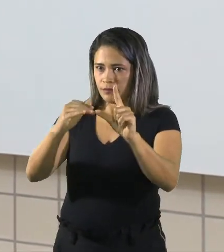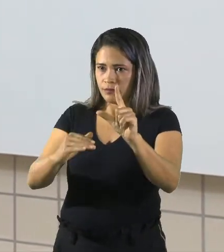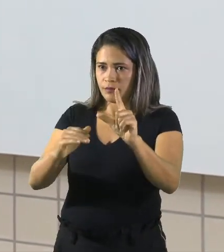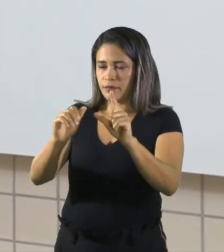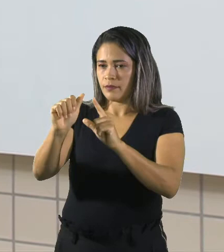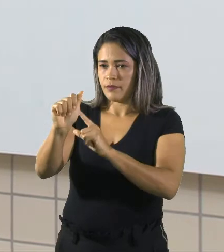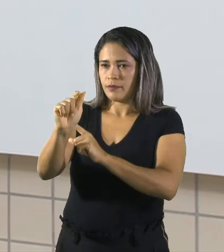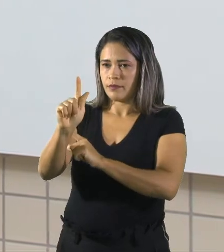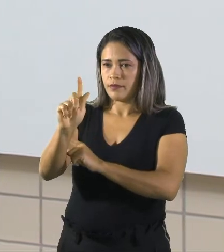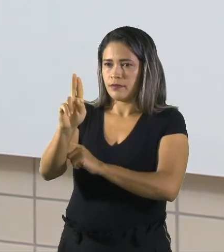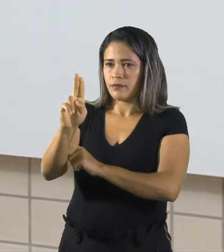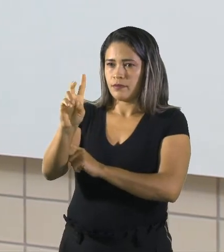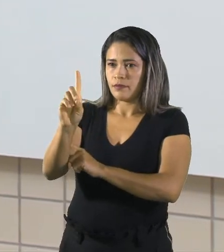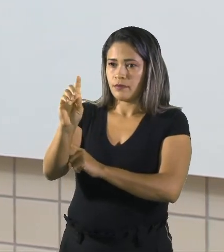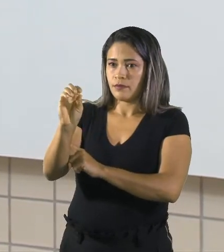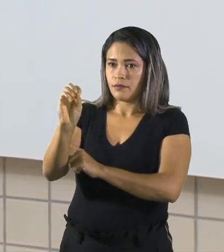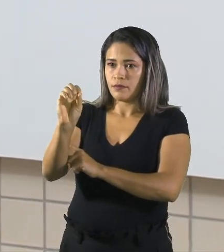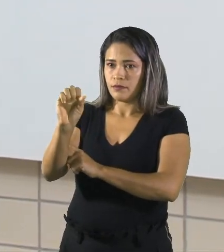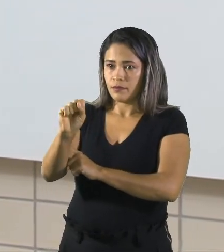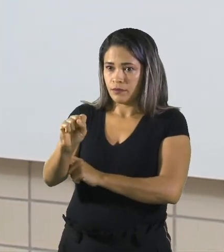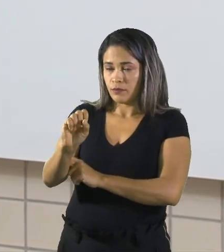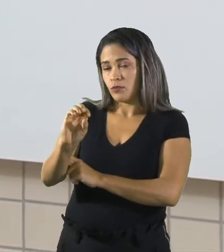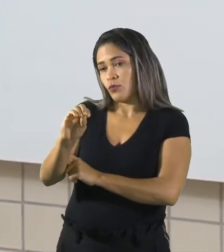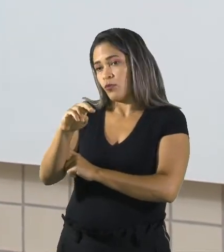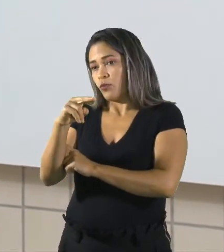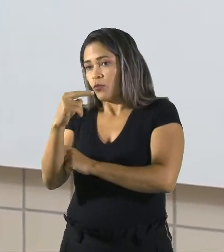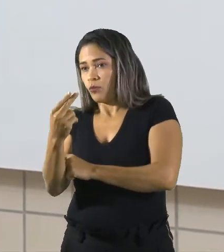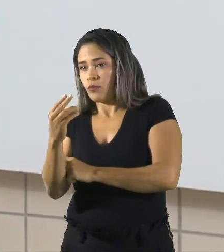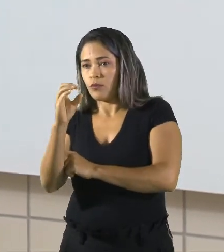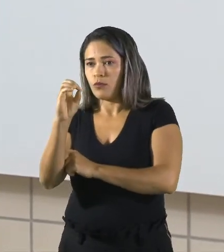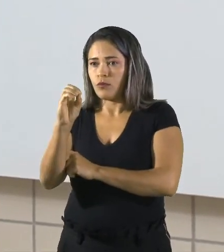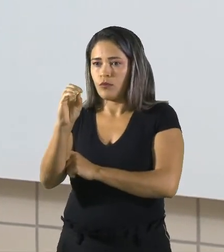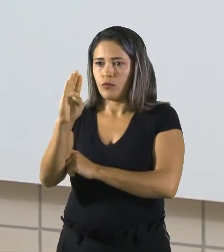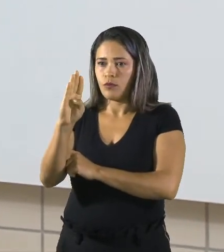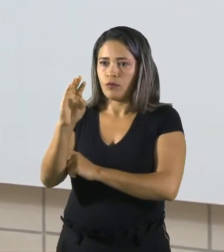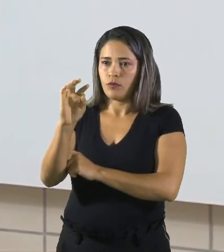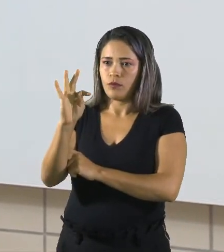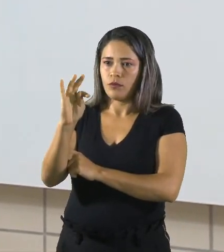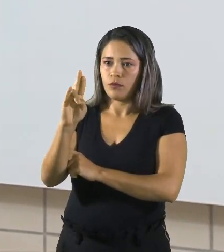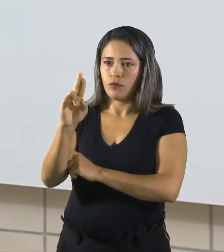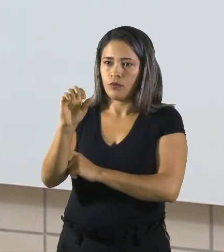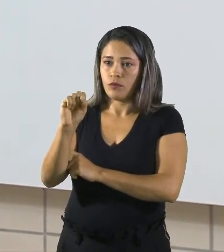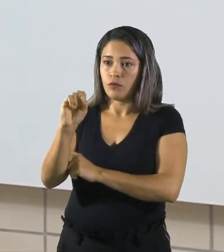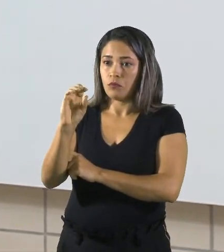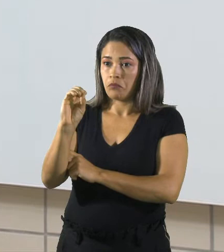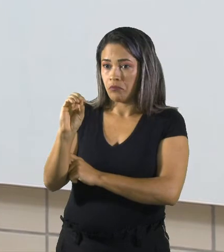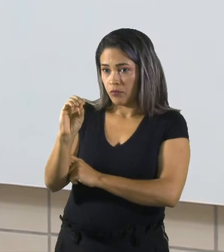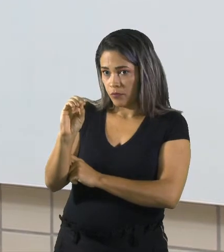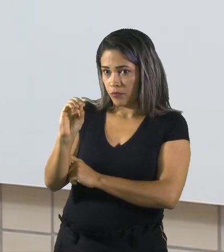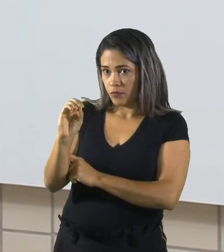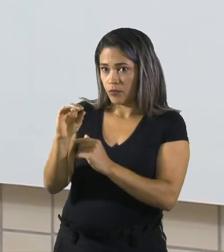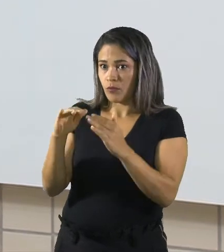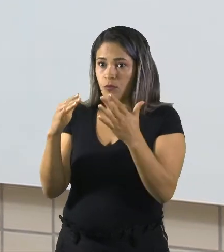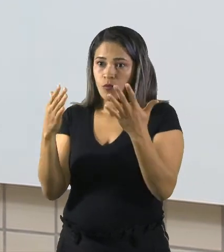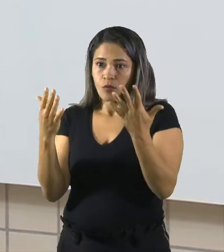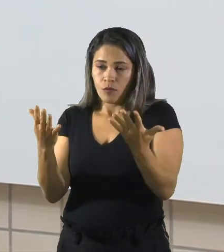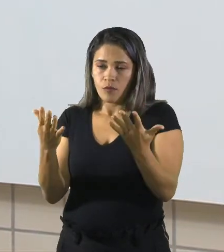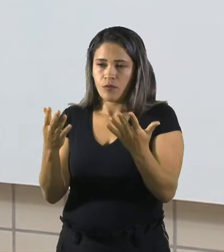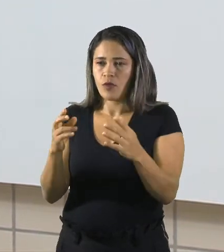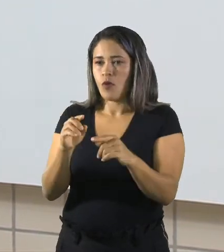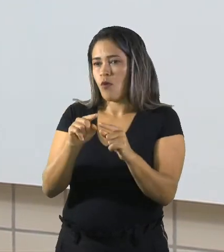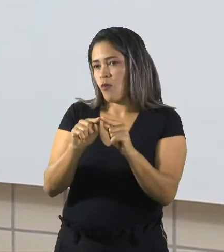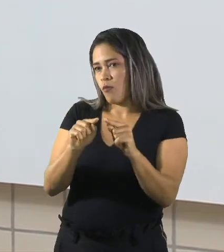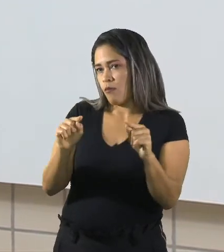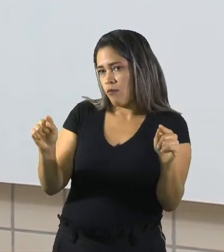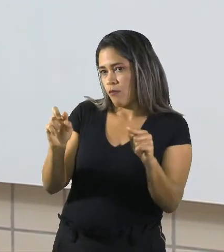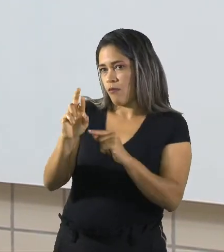obtusos. E a gente viu como que um ângulo, quando que um ângulo é agudo ou obtuso, assim como quando ele é reto ou